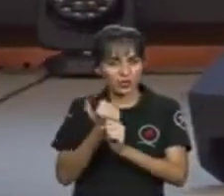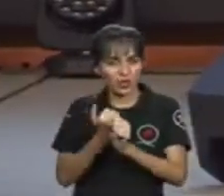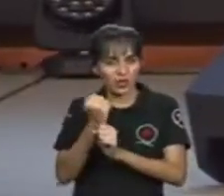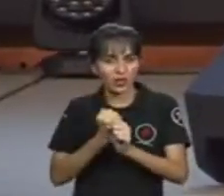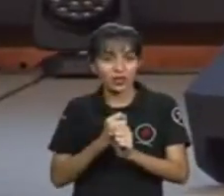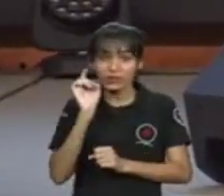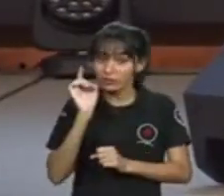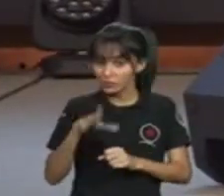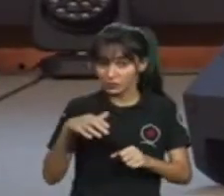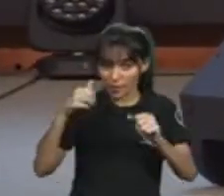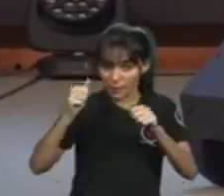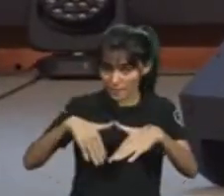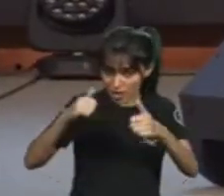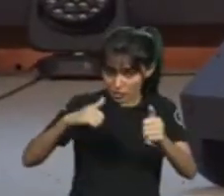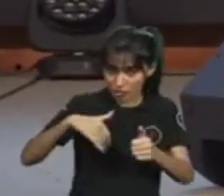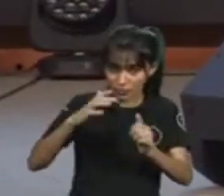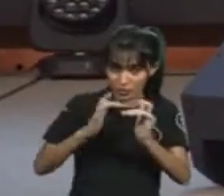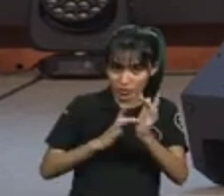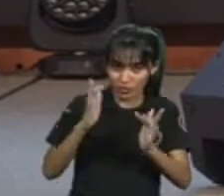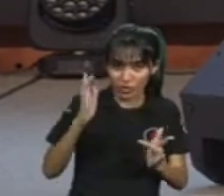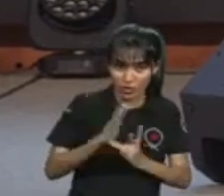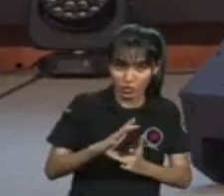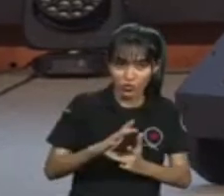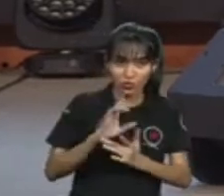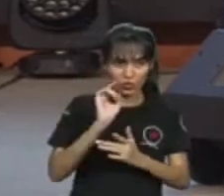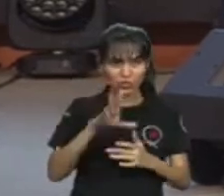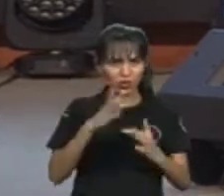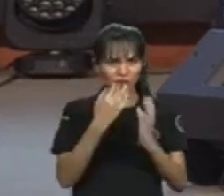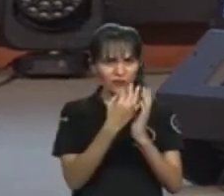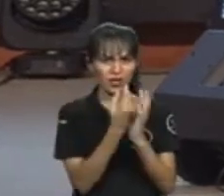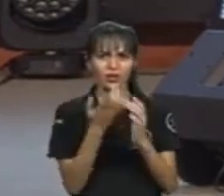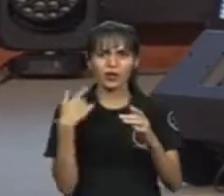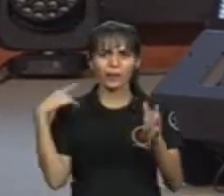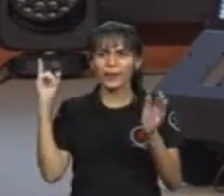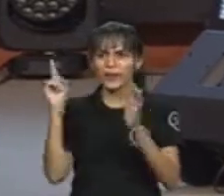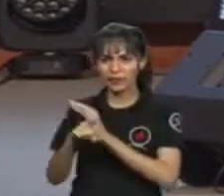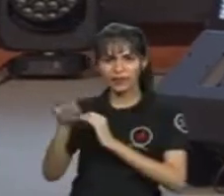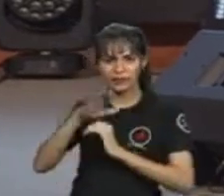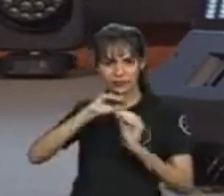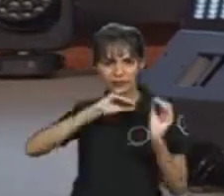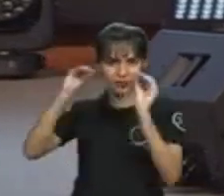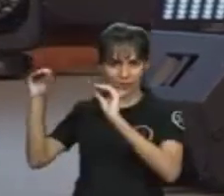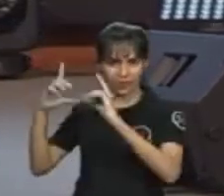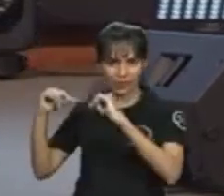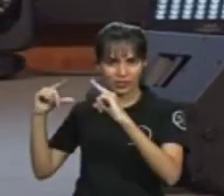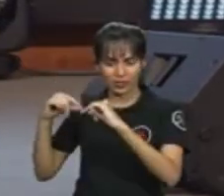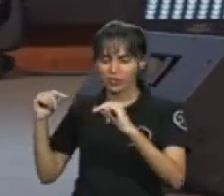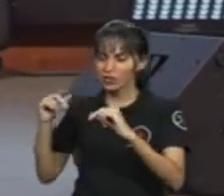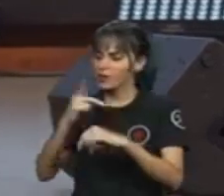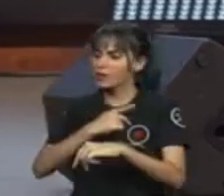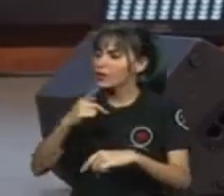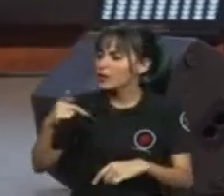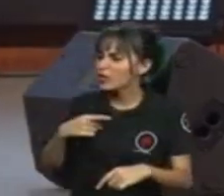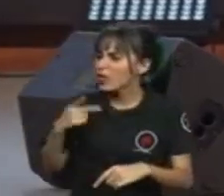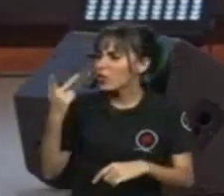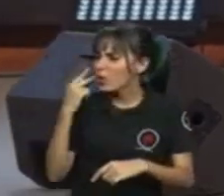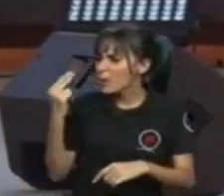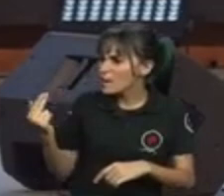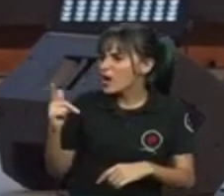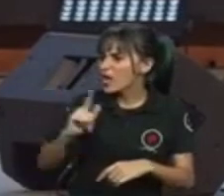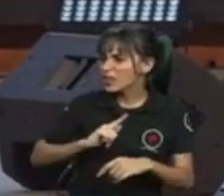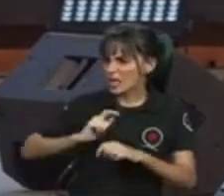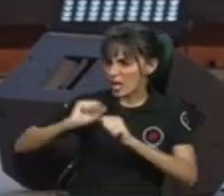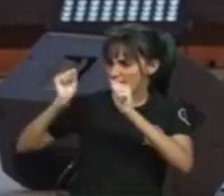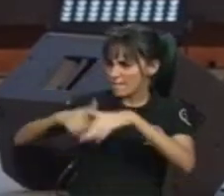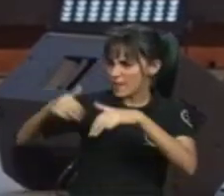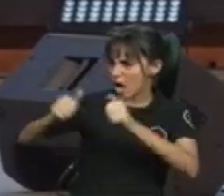na DVEC. Depois que fui para Brasília, eu até perguntei para uma pastora em Brasília, pastora, é normal ter esse tanto de